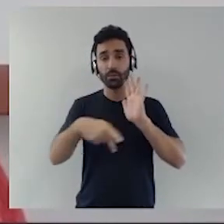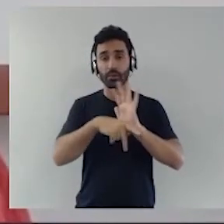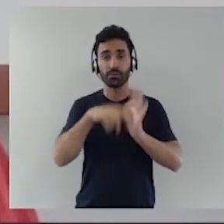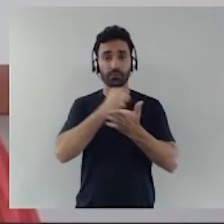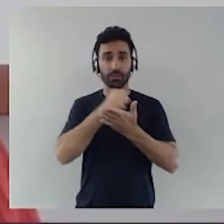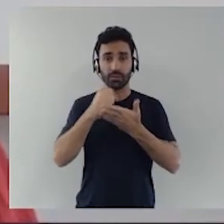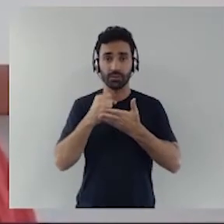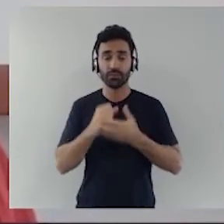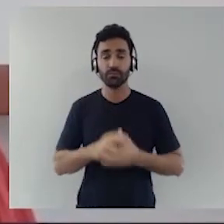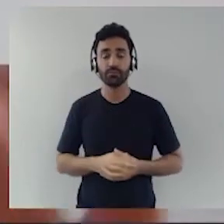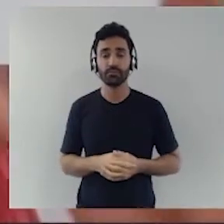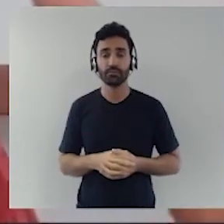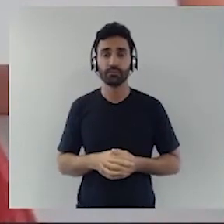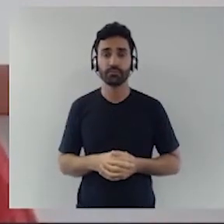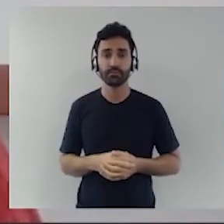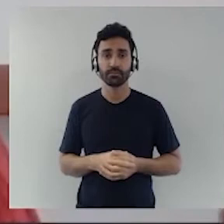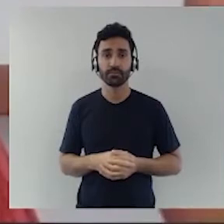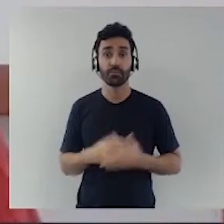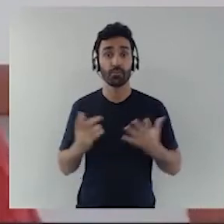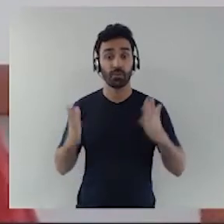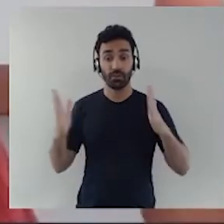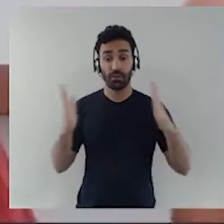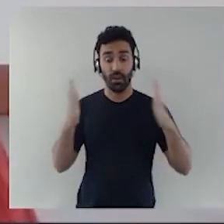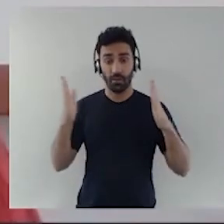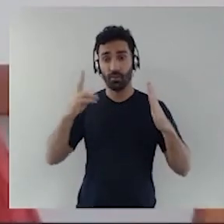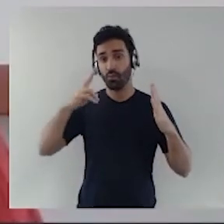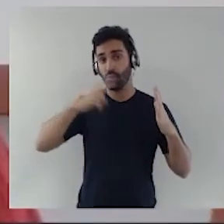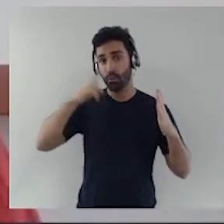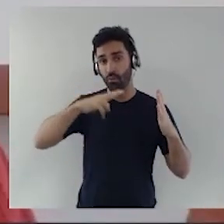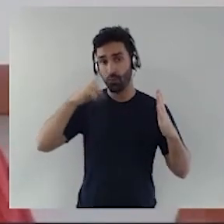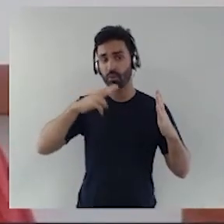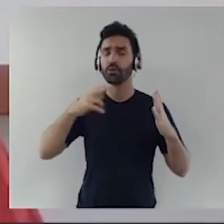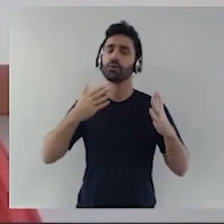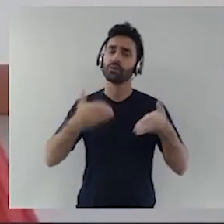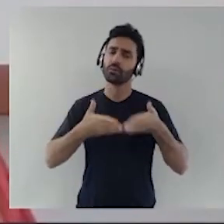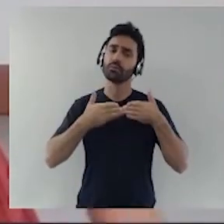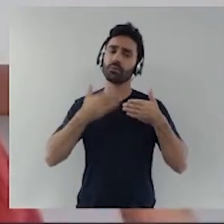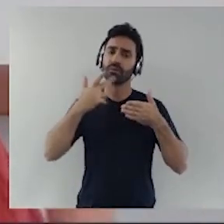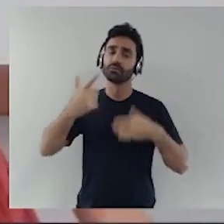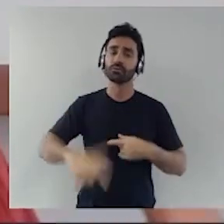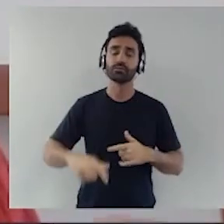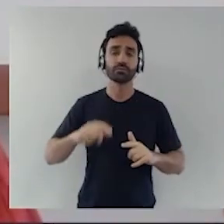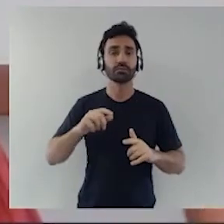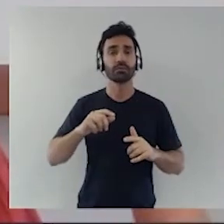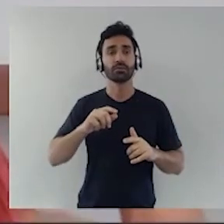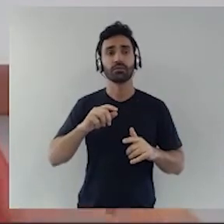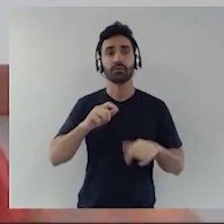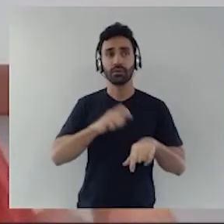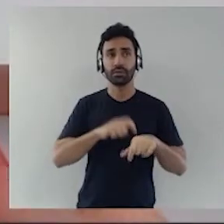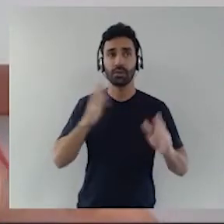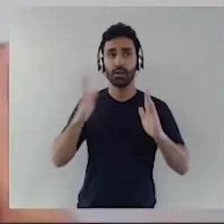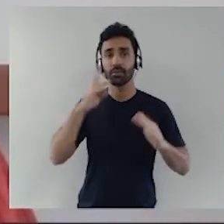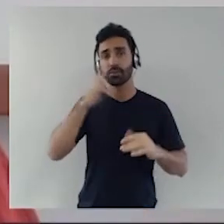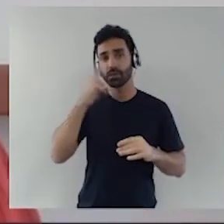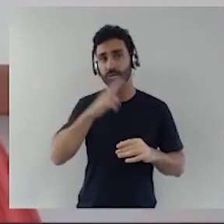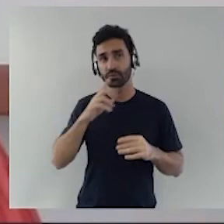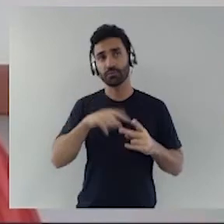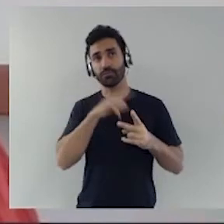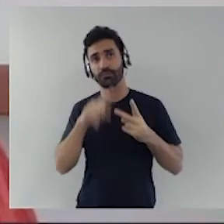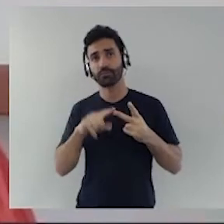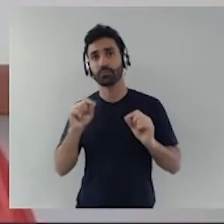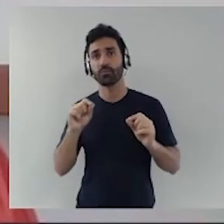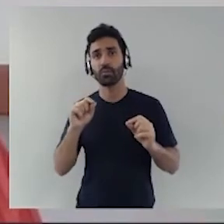licitação ver uma coisa é o período de emergência insisto nesse ponto outra coisa diferente é uma situação